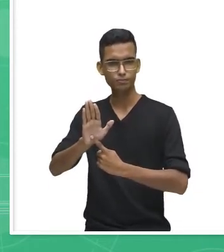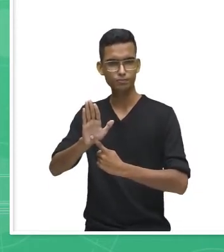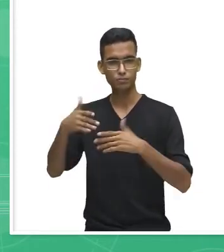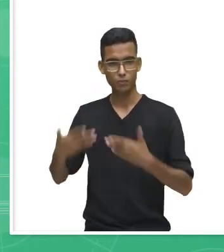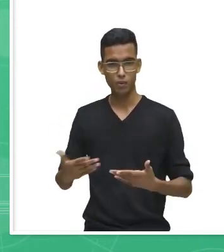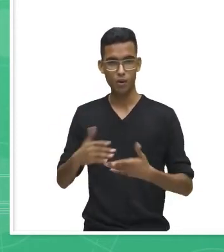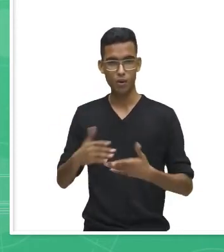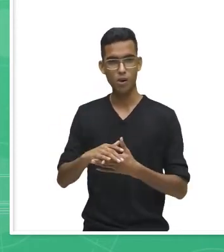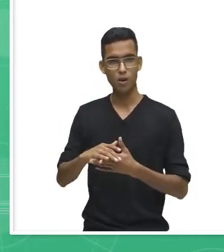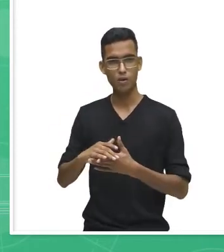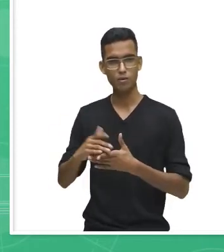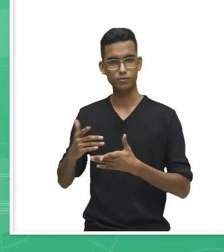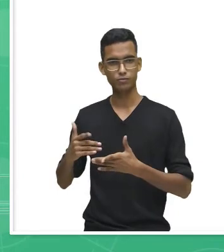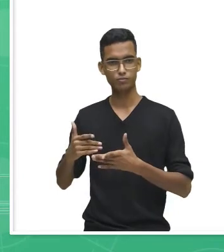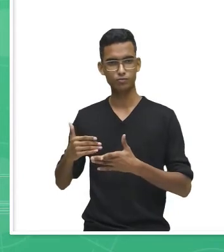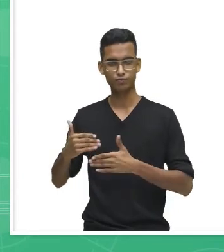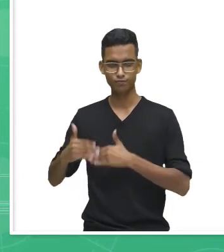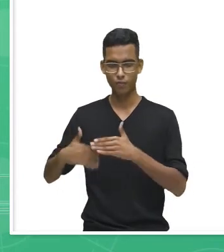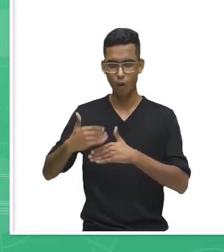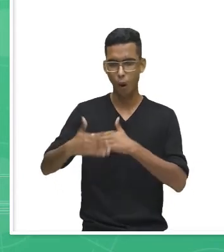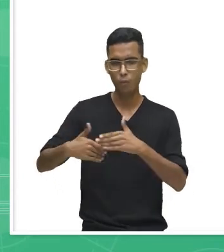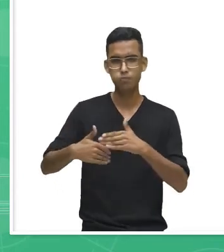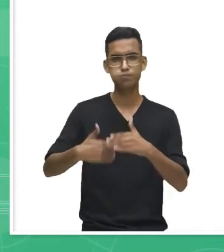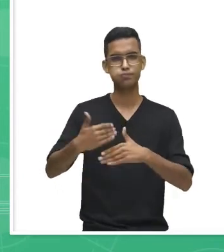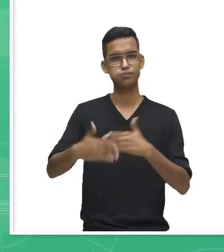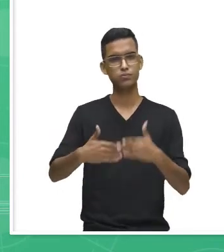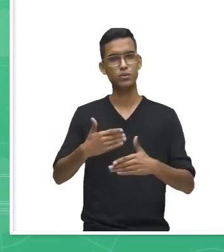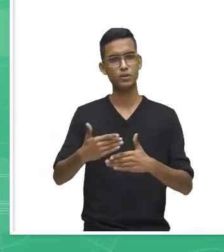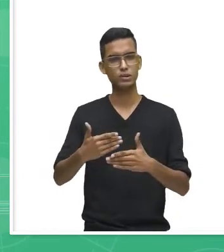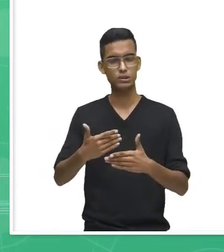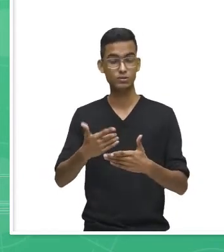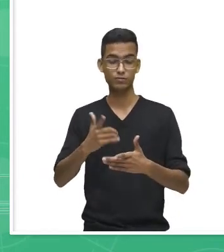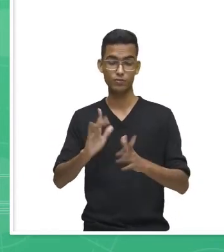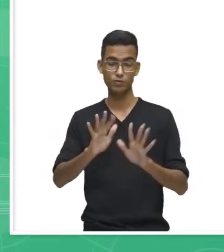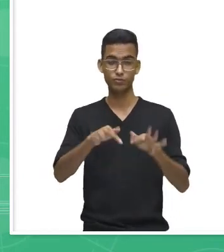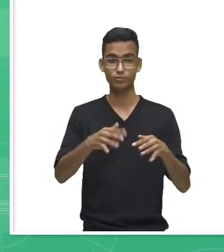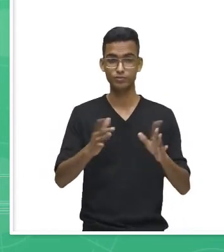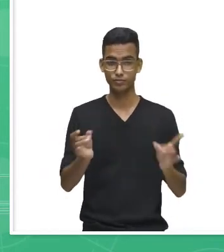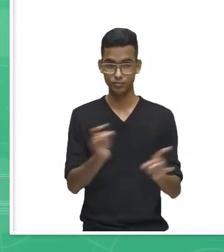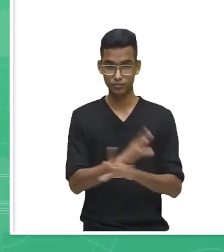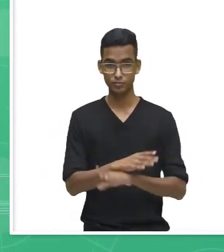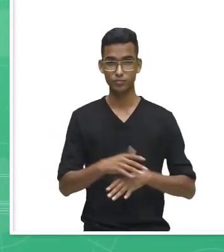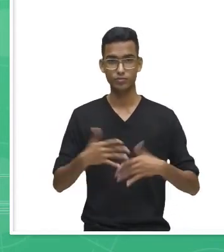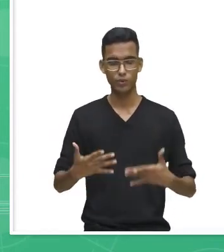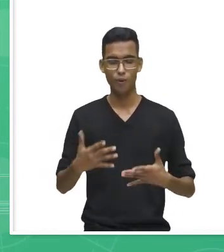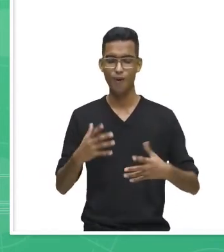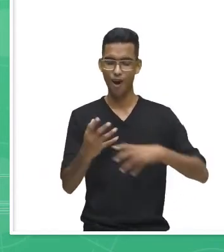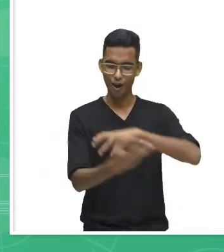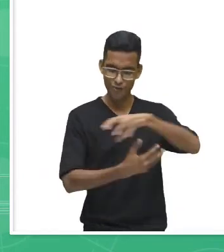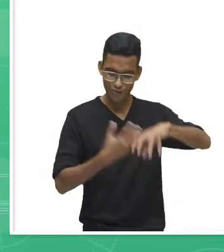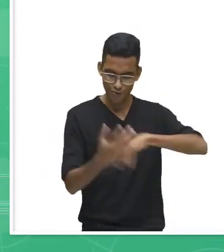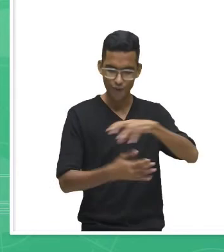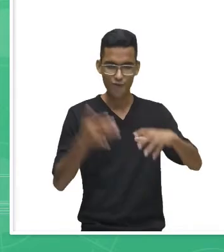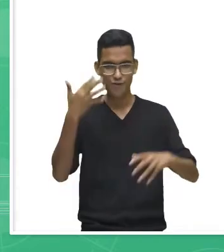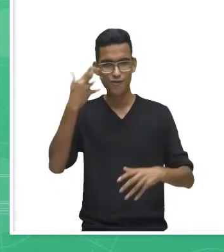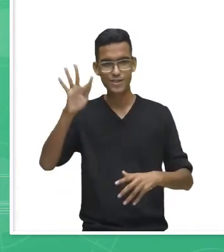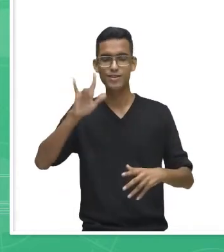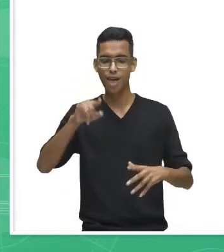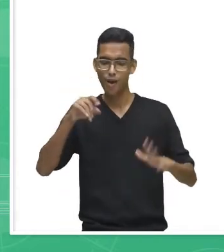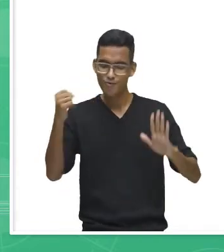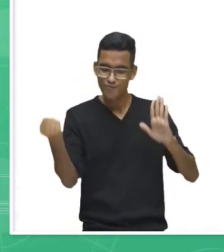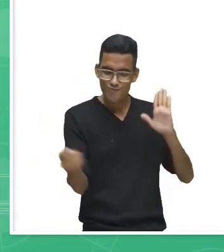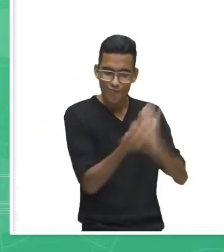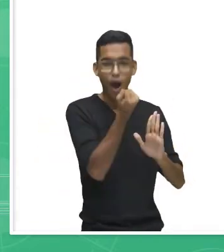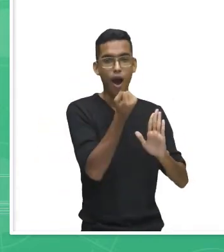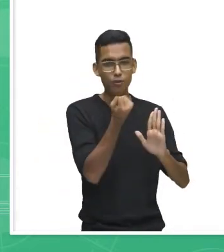de serem colocados em prática nesse momento. É por isso que a Revolução Francesa é um marco, é por isso que ela é tão importante, e